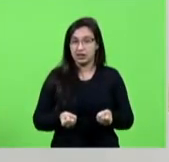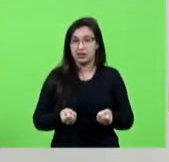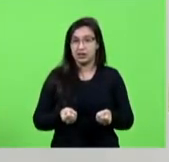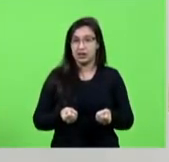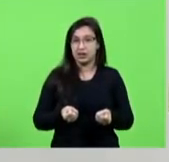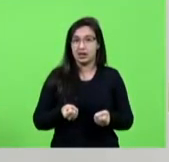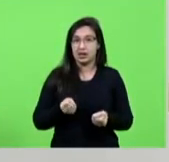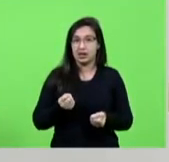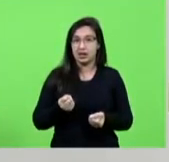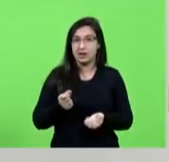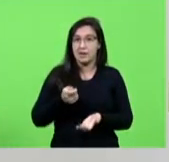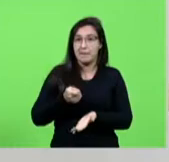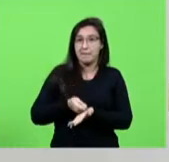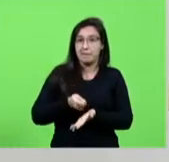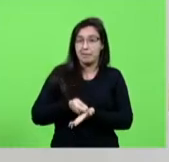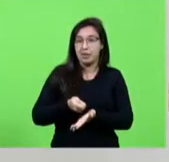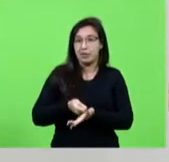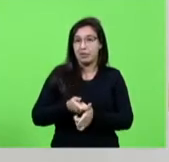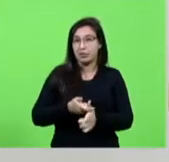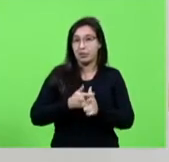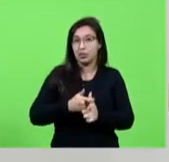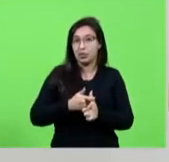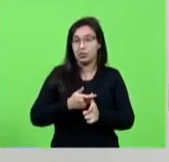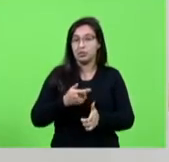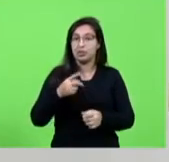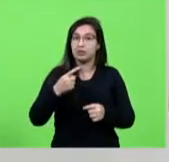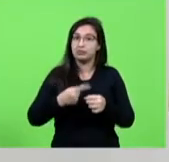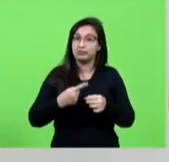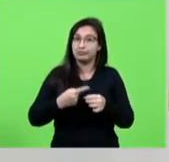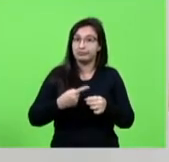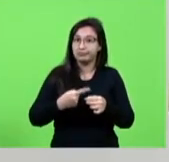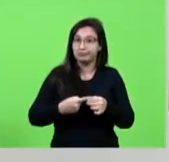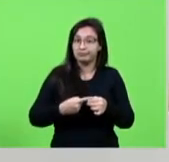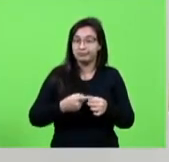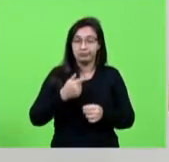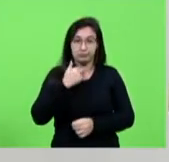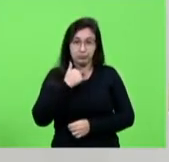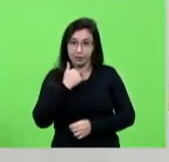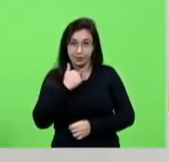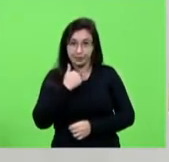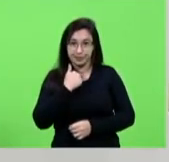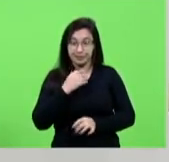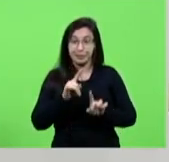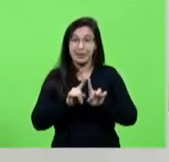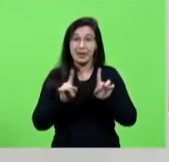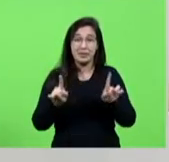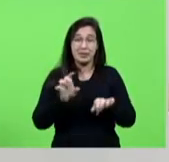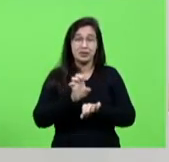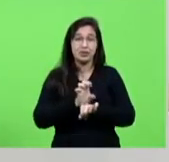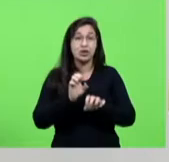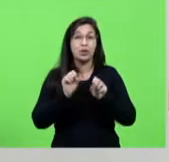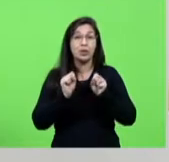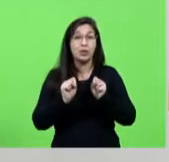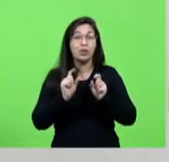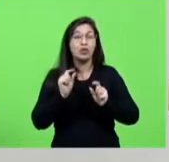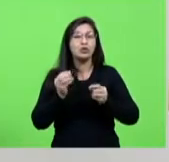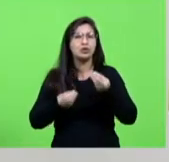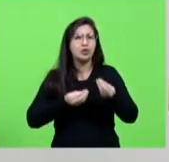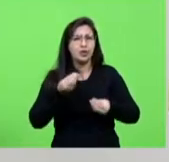de pagamento do município. Legalmente, isso não pode ser feito. Mas o Estado ele pode arcar ali com